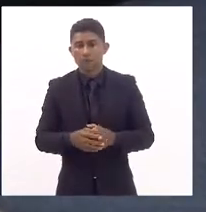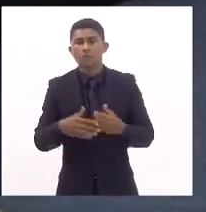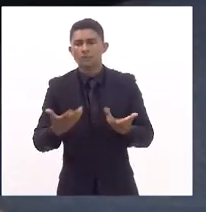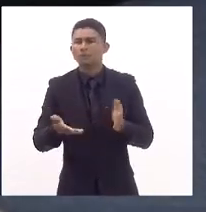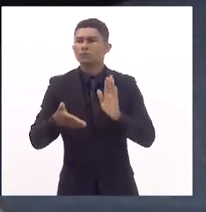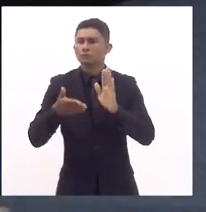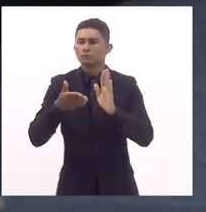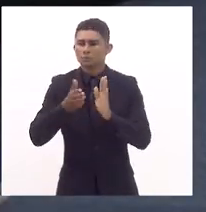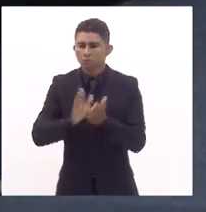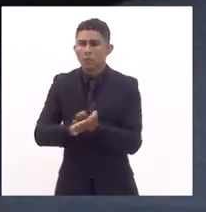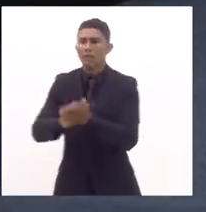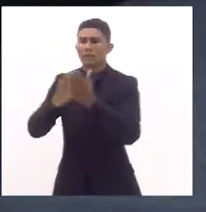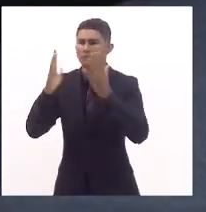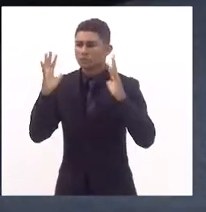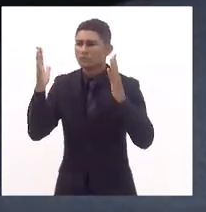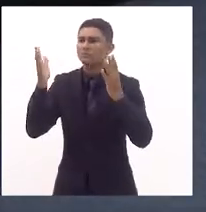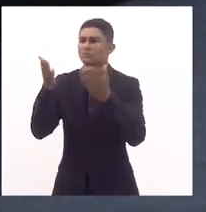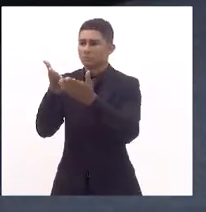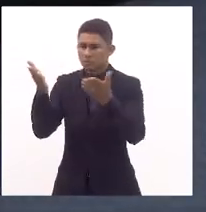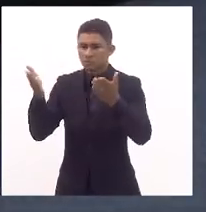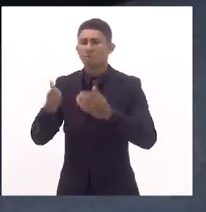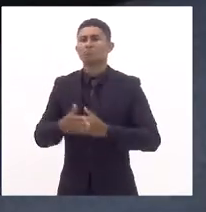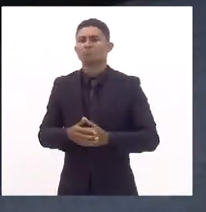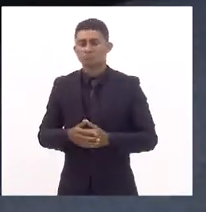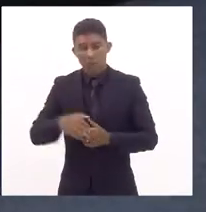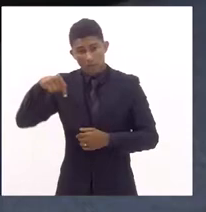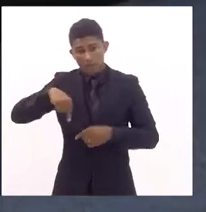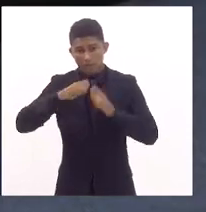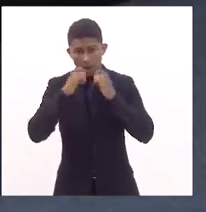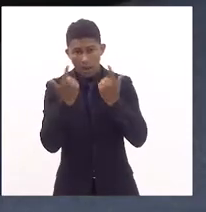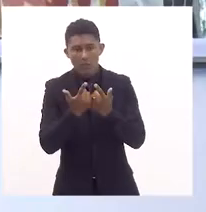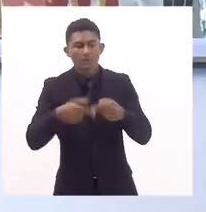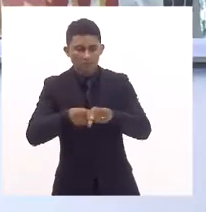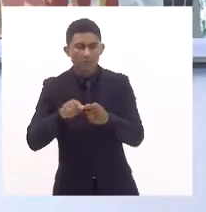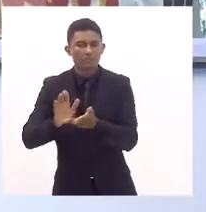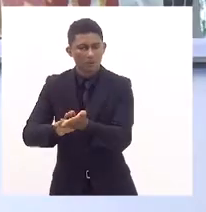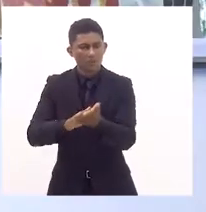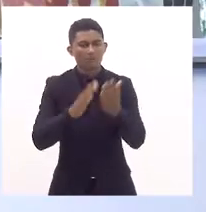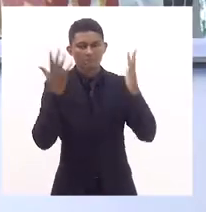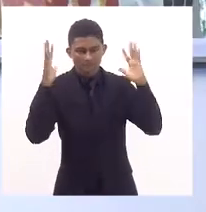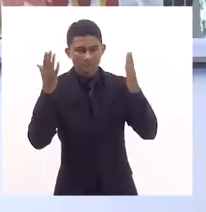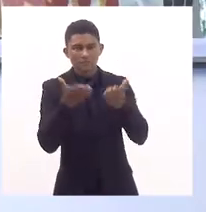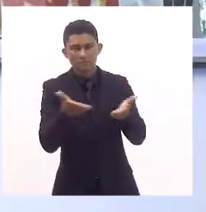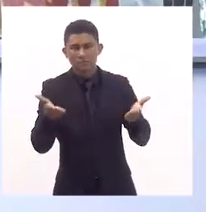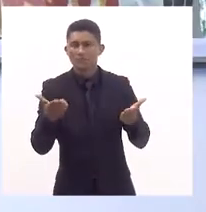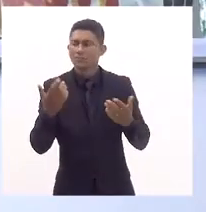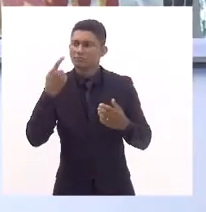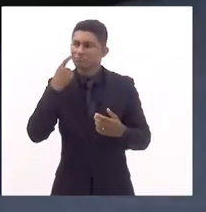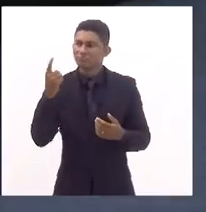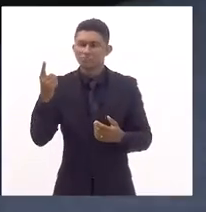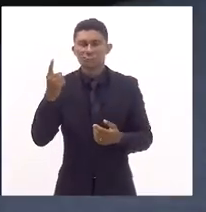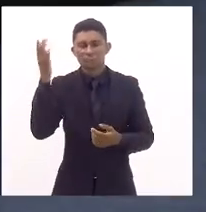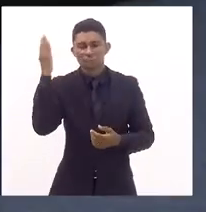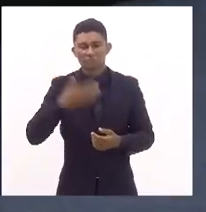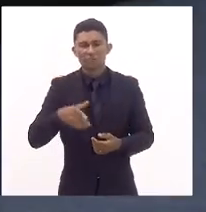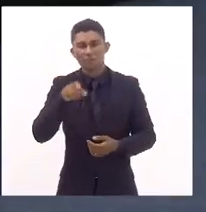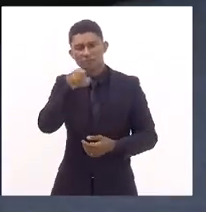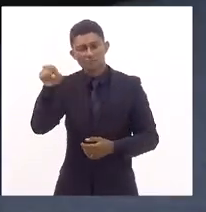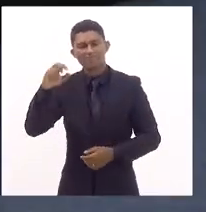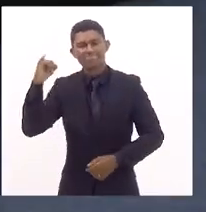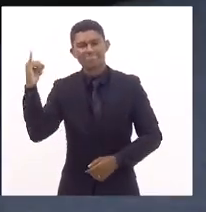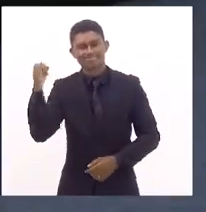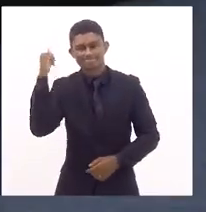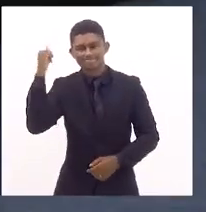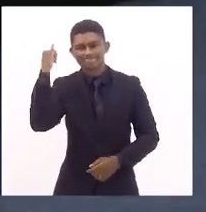parabéns a essa casa, que, mais uma vez, reconheceu a dignidade e a importância,